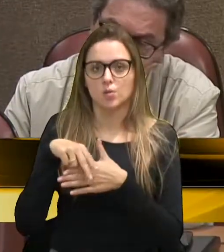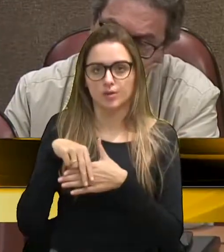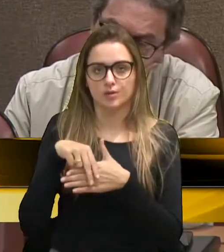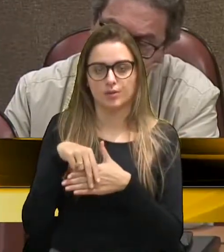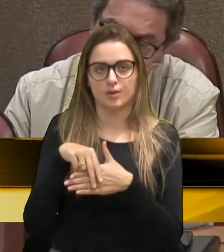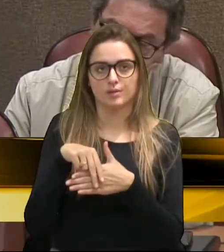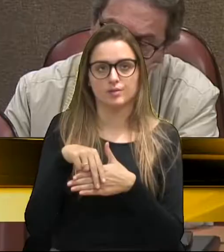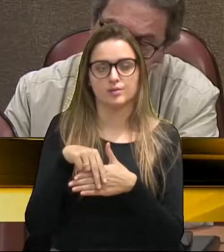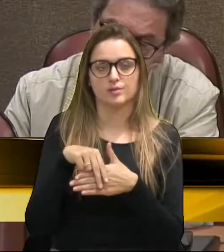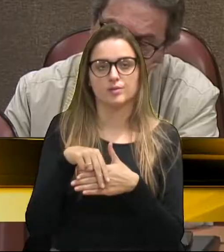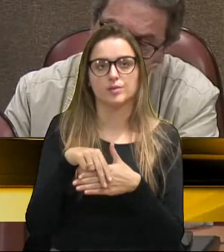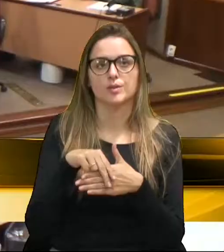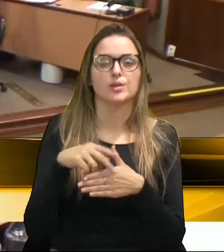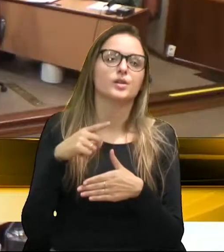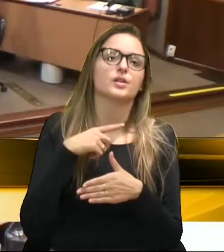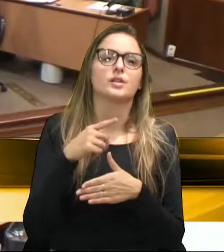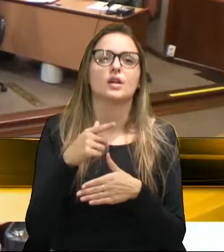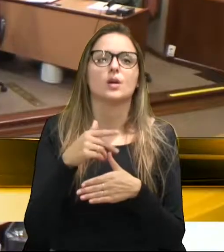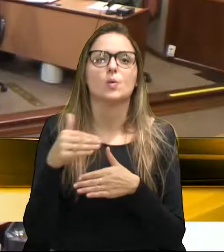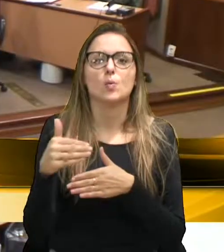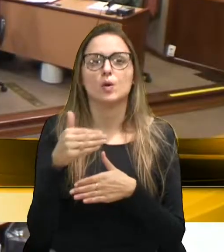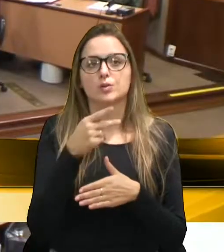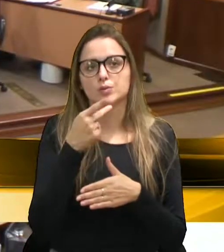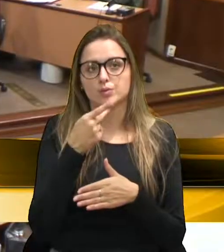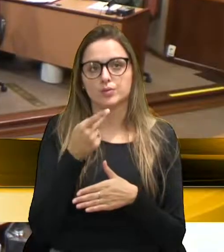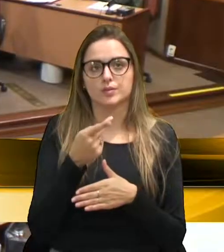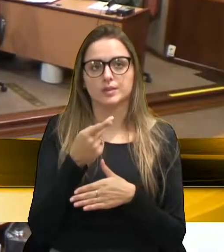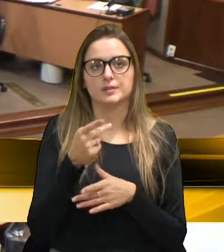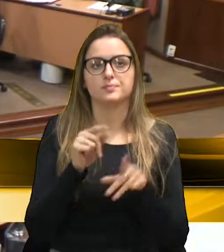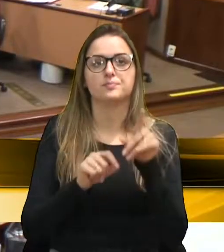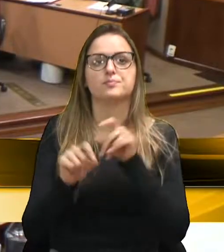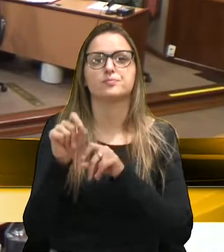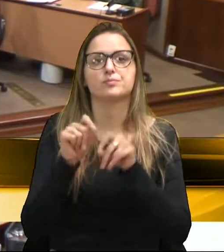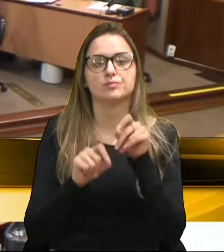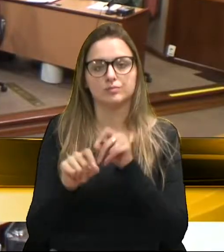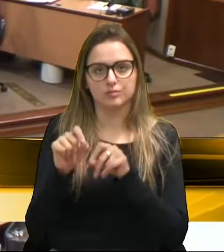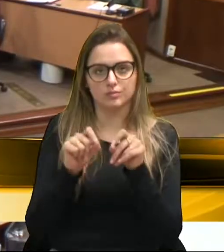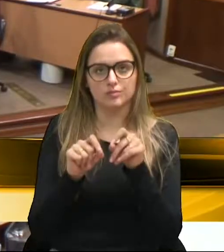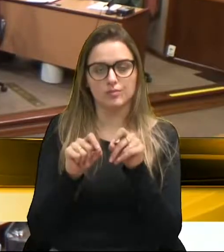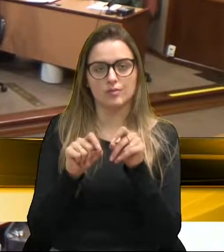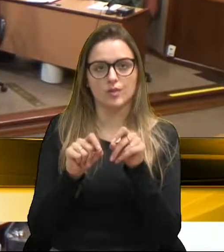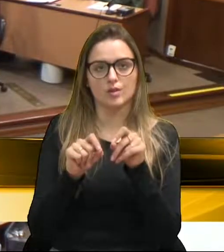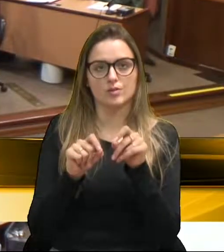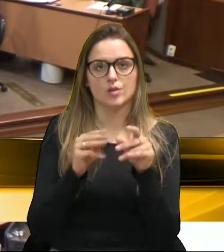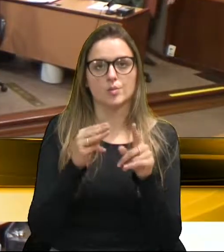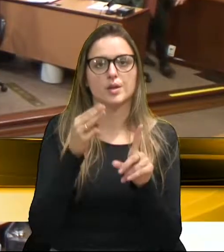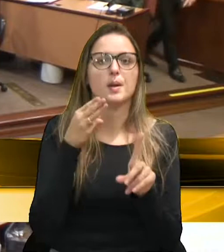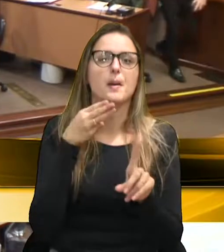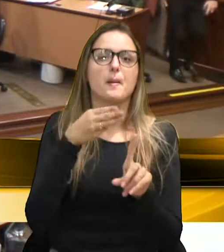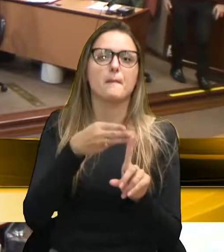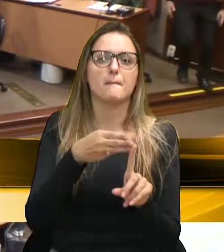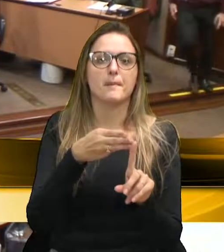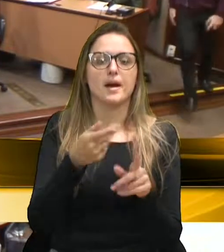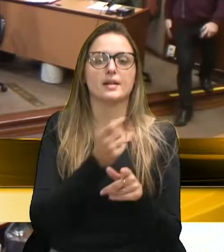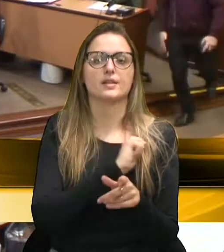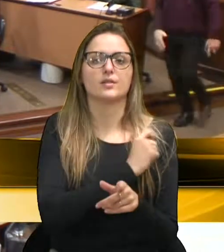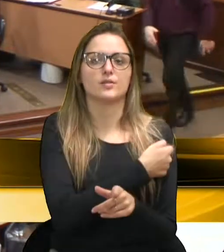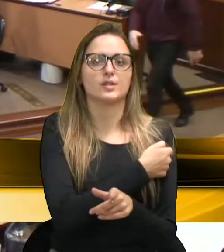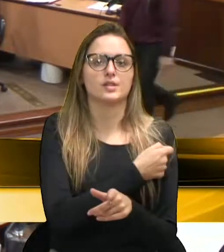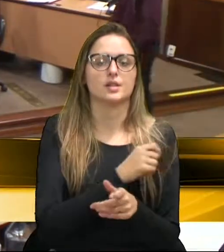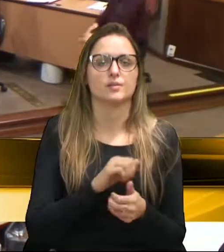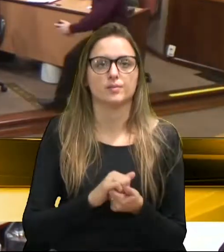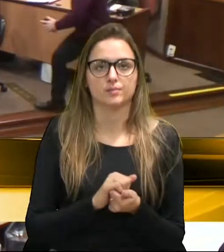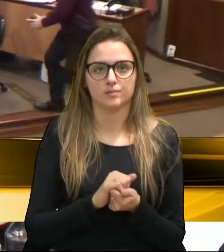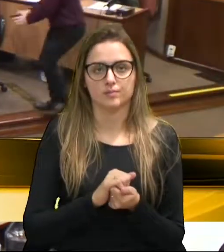no anexo justamente onde fala da questão das metas fiscais, do cálculo do resultado